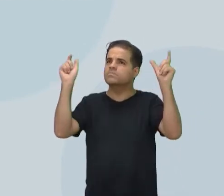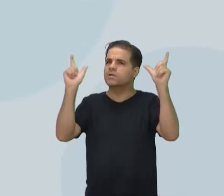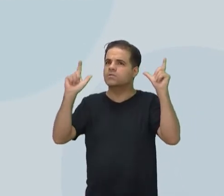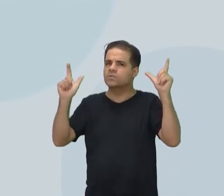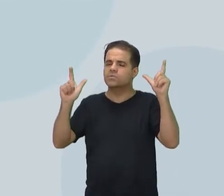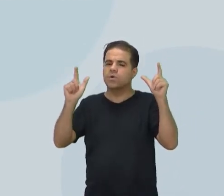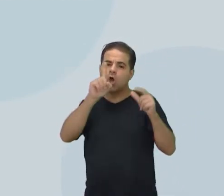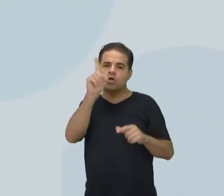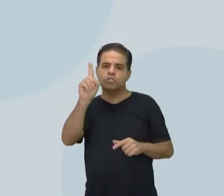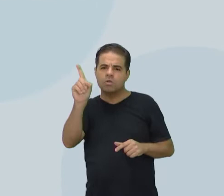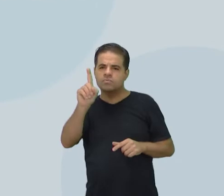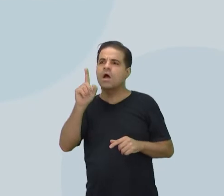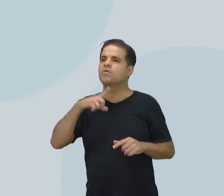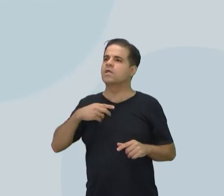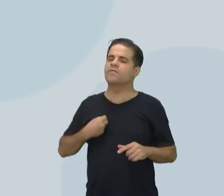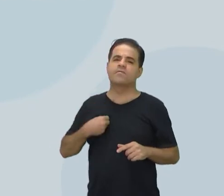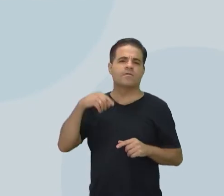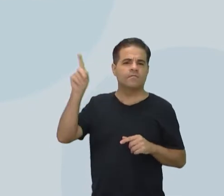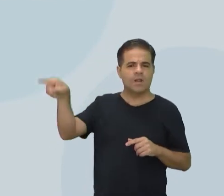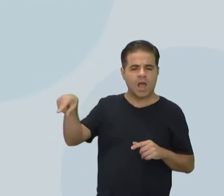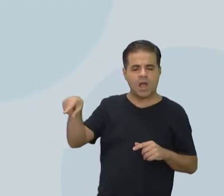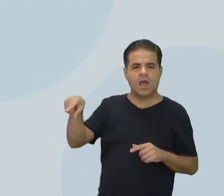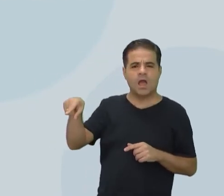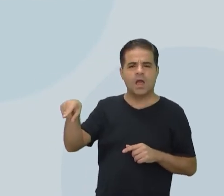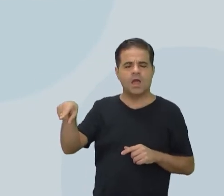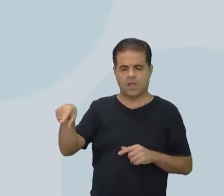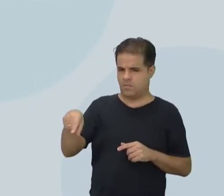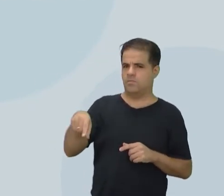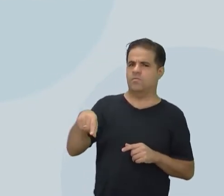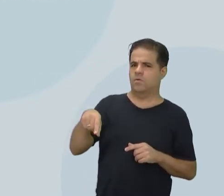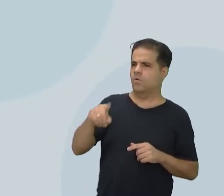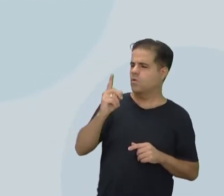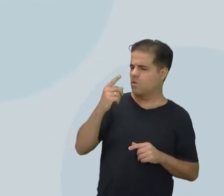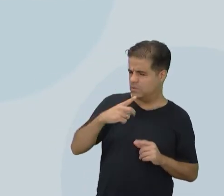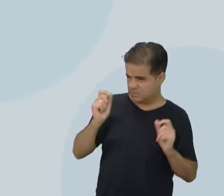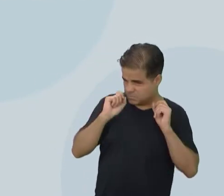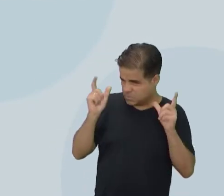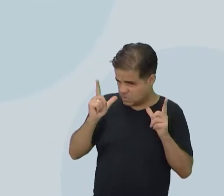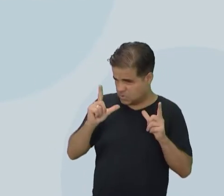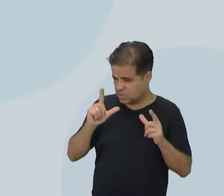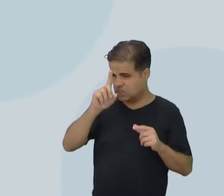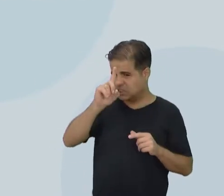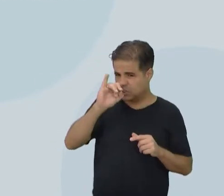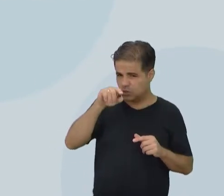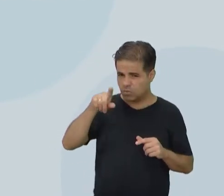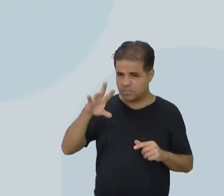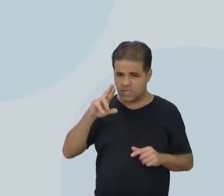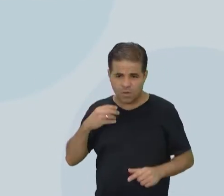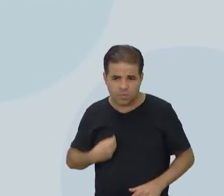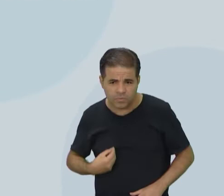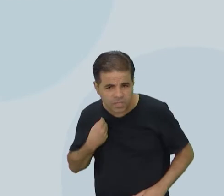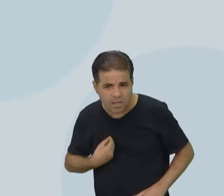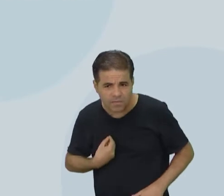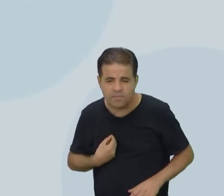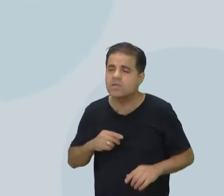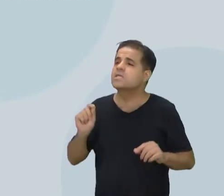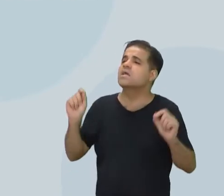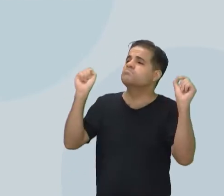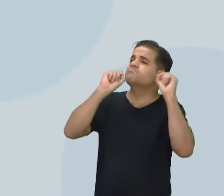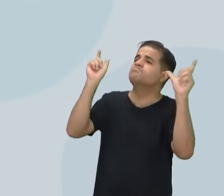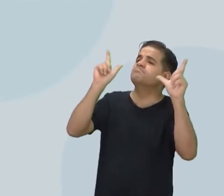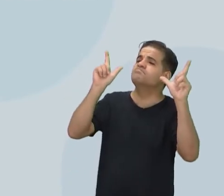o dinossauro ainda estava lá. Quando despertou, o dinossauro ainda estava lá. Quem despertou?